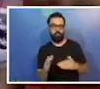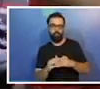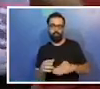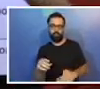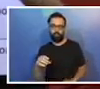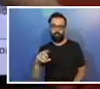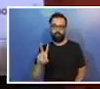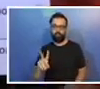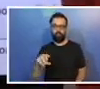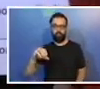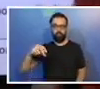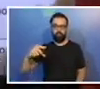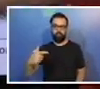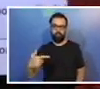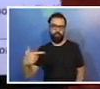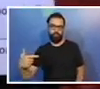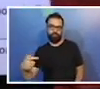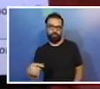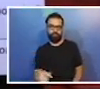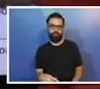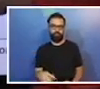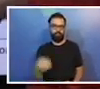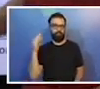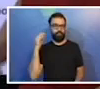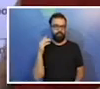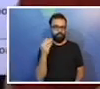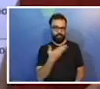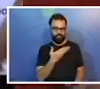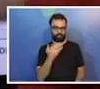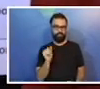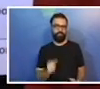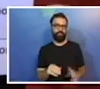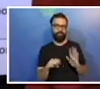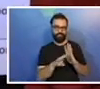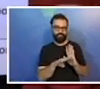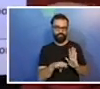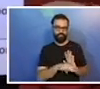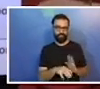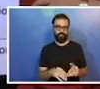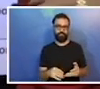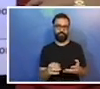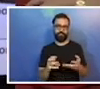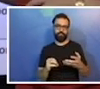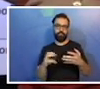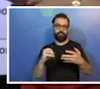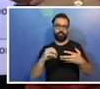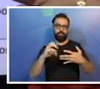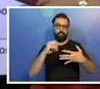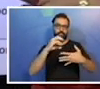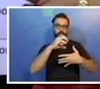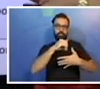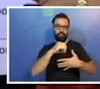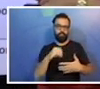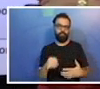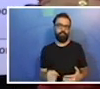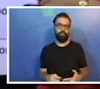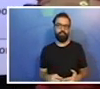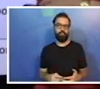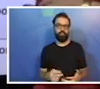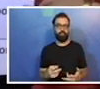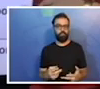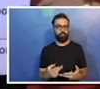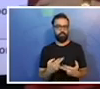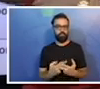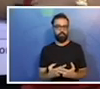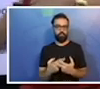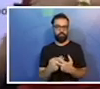277. Nossa rotina: estudar cadeias alimentares, conhecer algumas consequências da